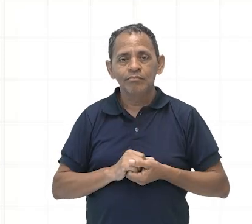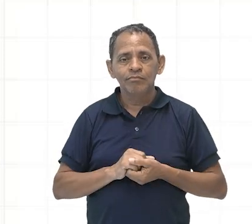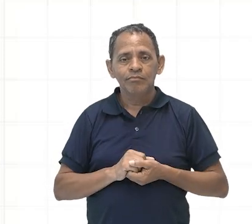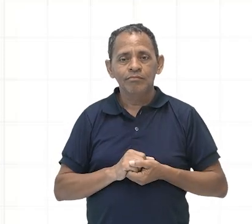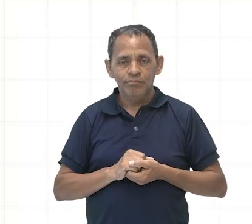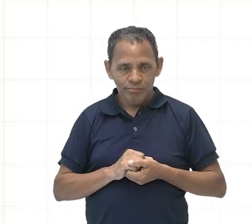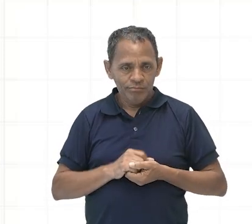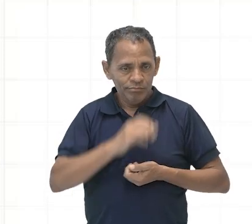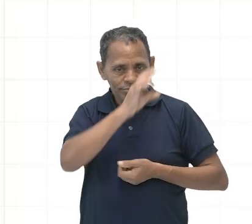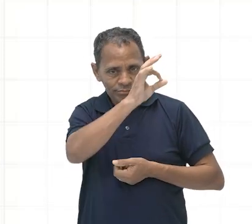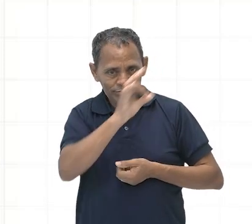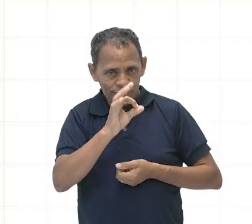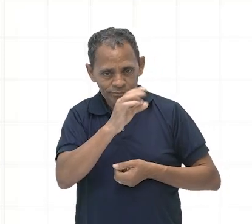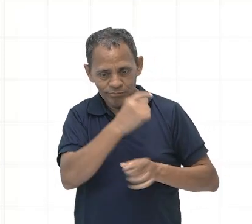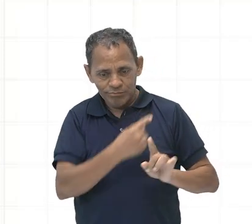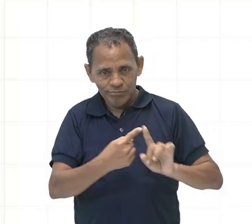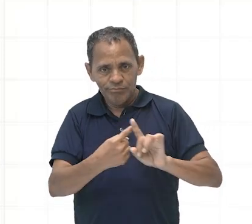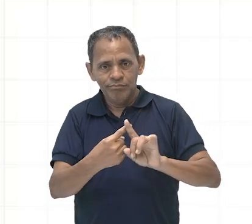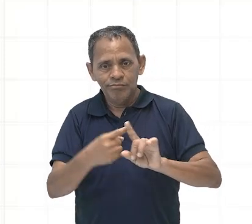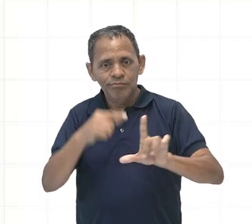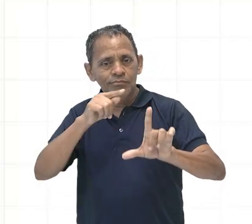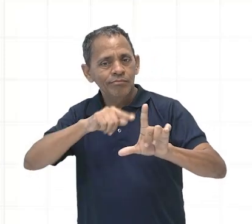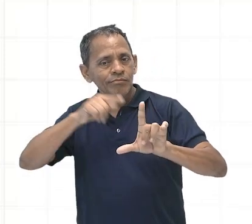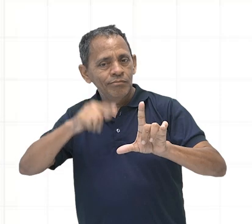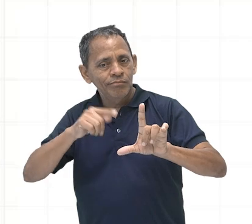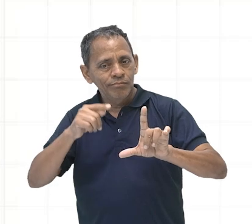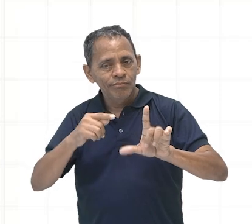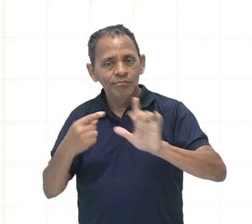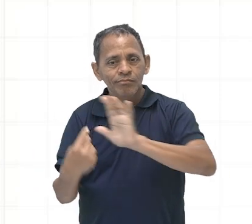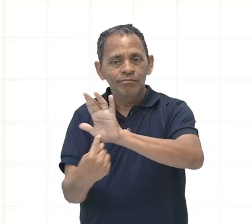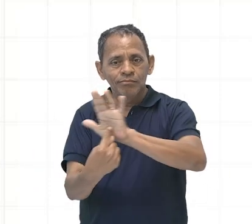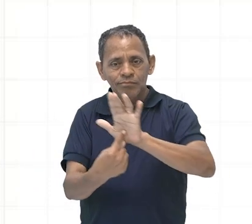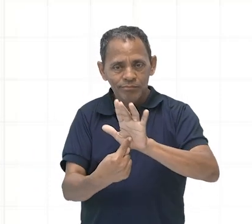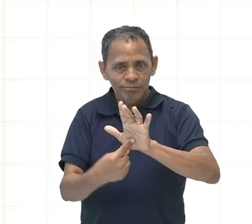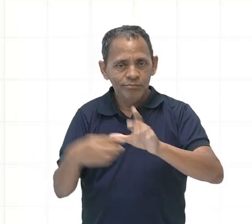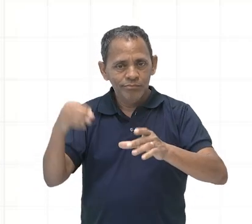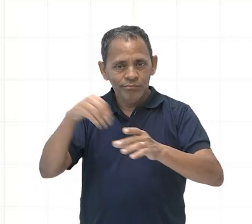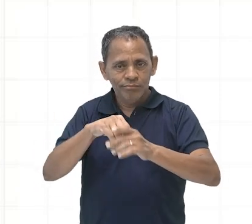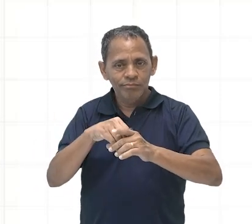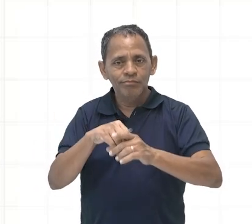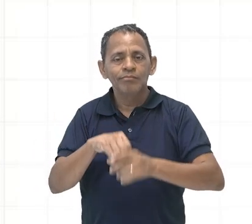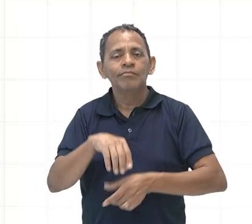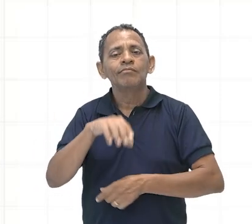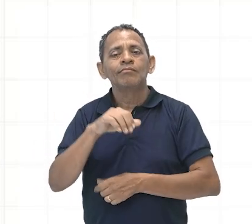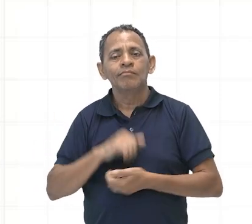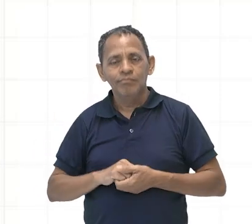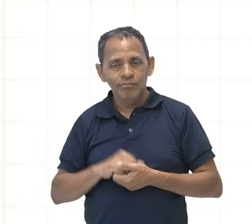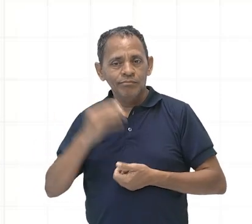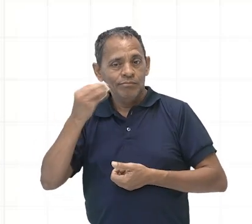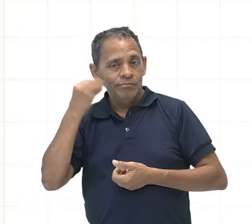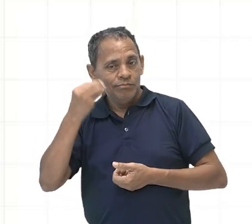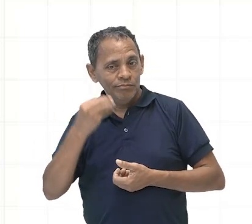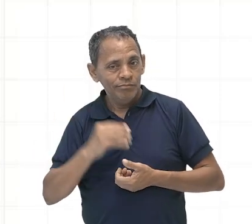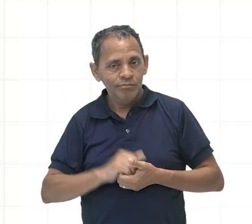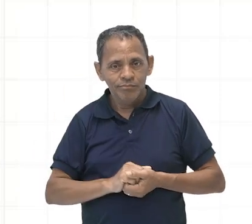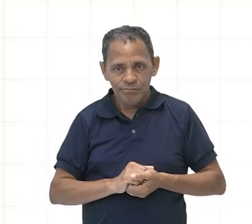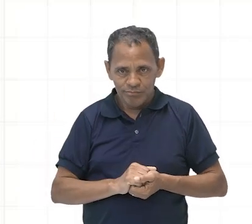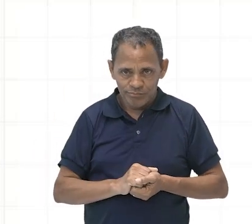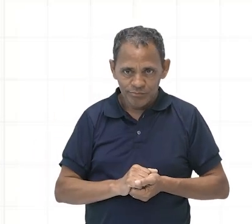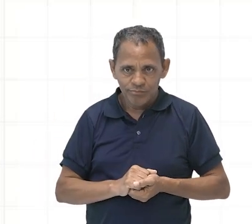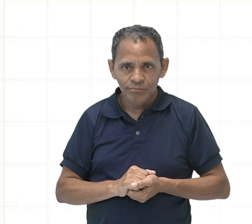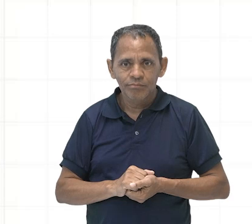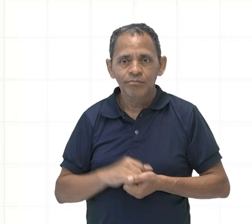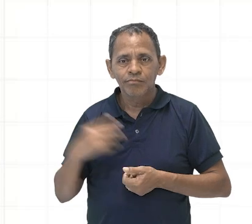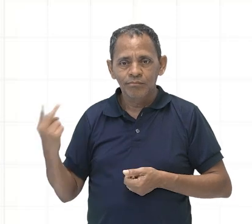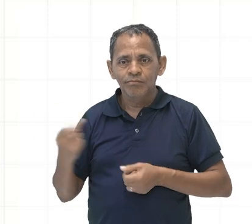ou percentual de vezes que uma variável vai aparecer na amostra. E esse valor pode